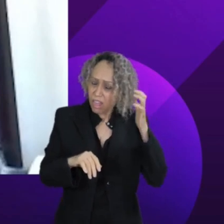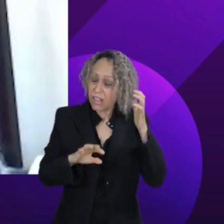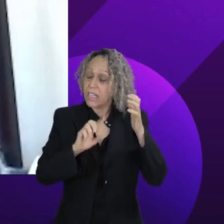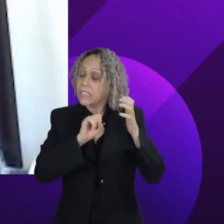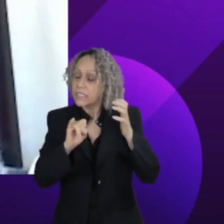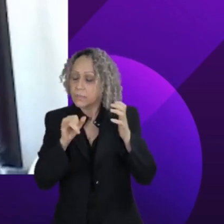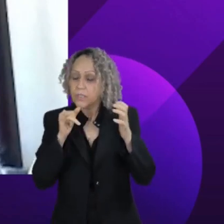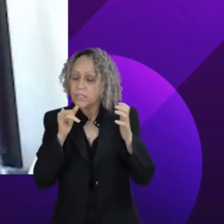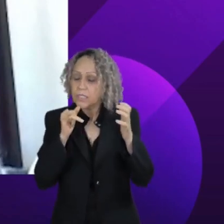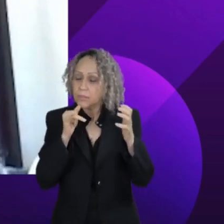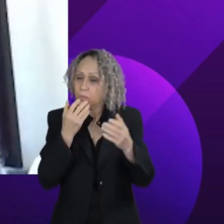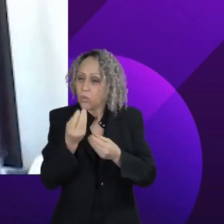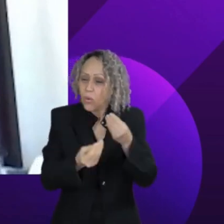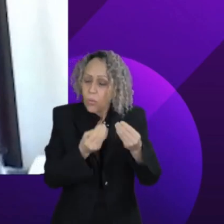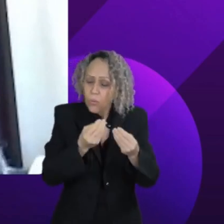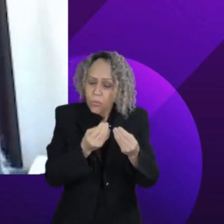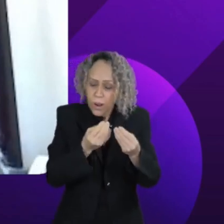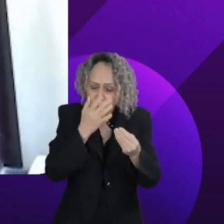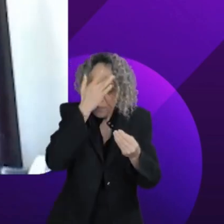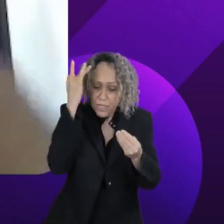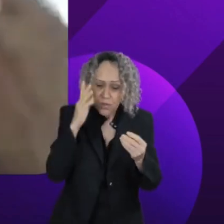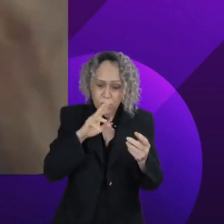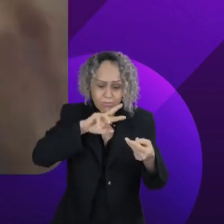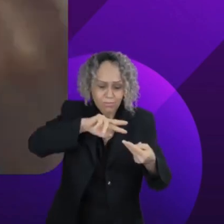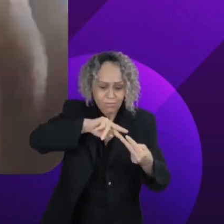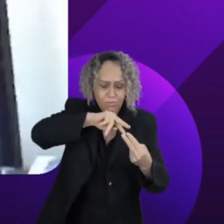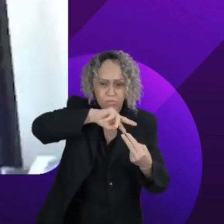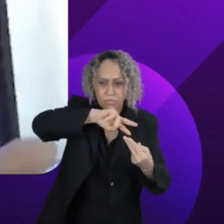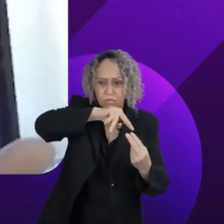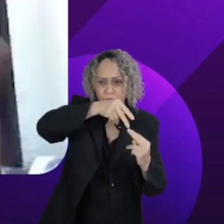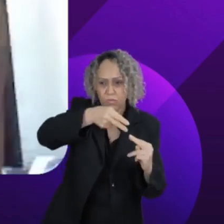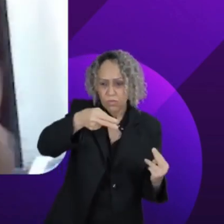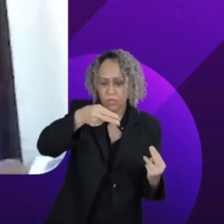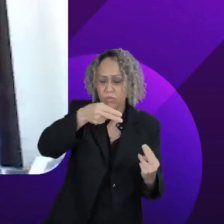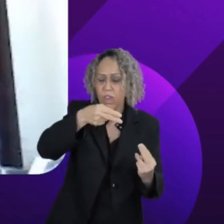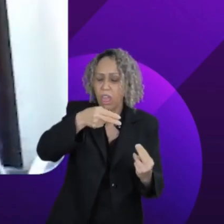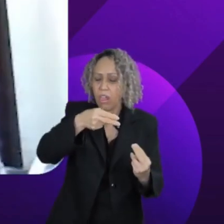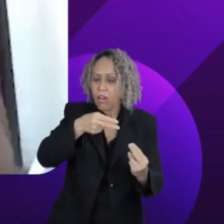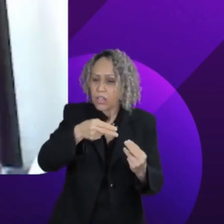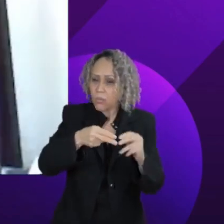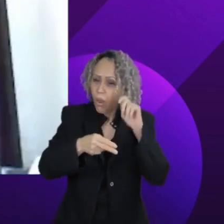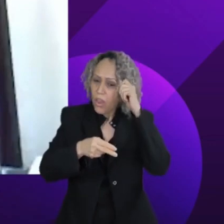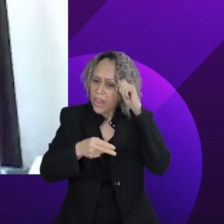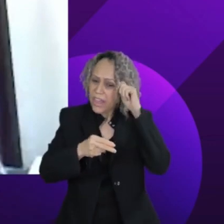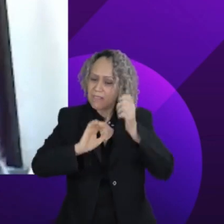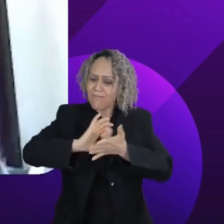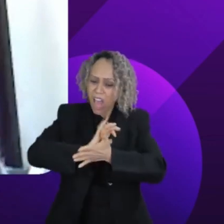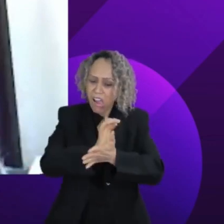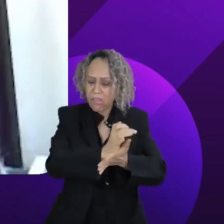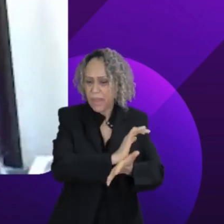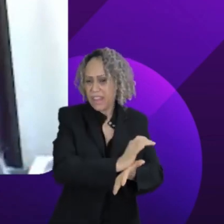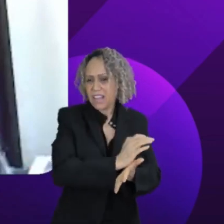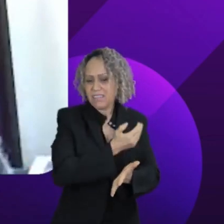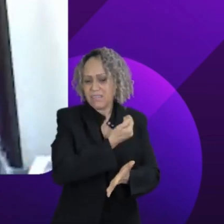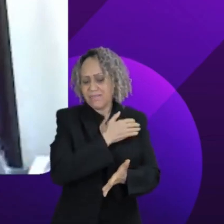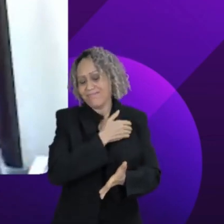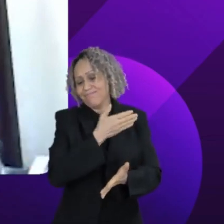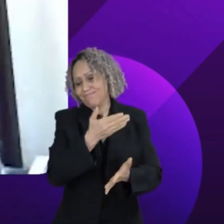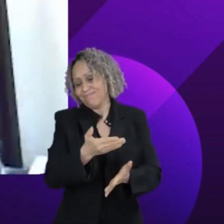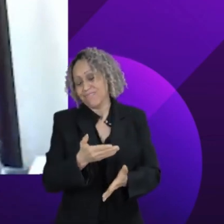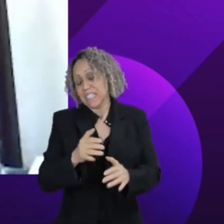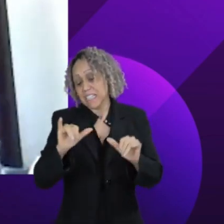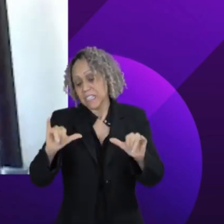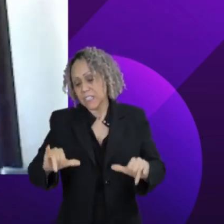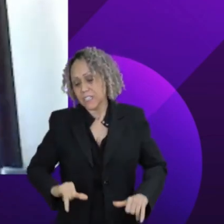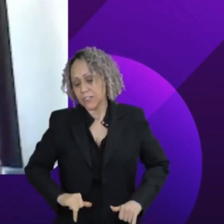fenótipo negro, essa pessoa estiver, mais discriminação ela sofre. Ou seja, é esse preconceito de marca.